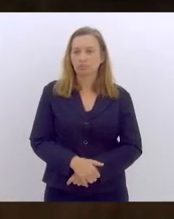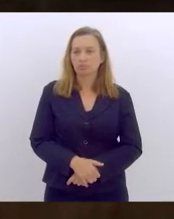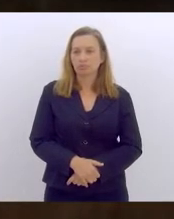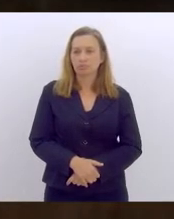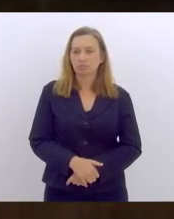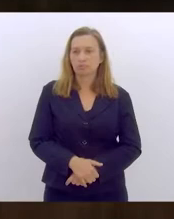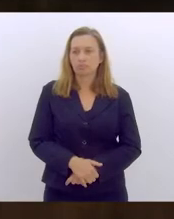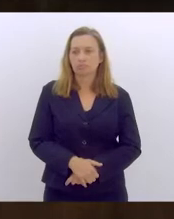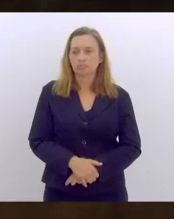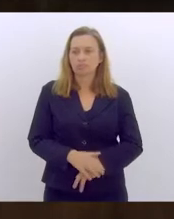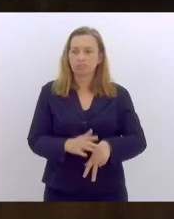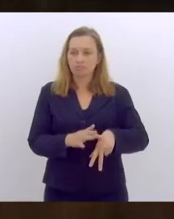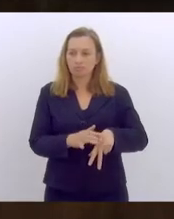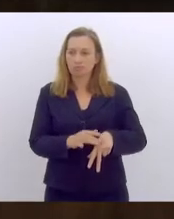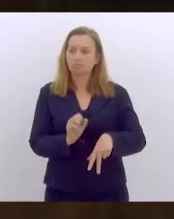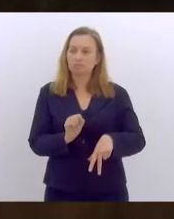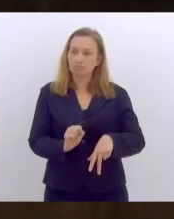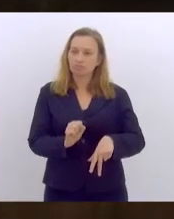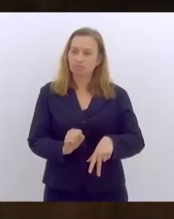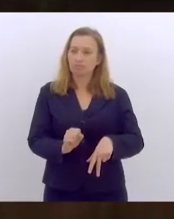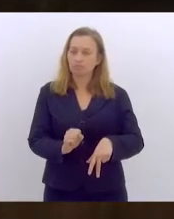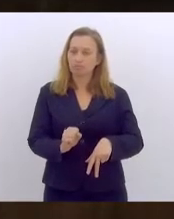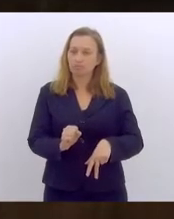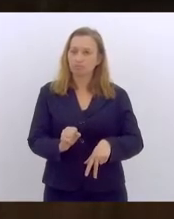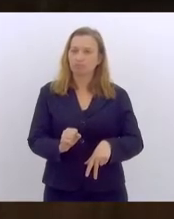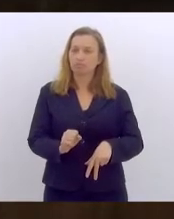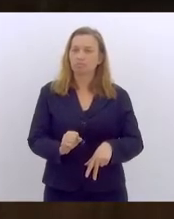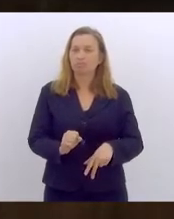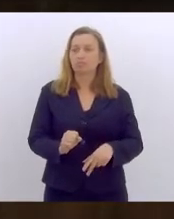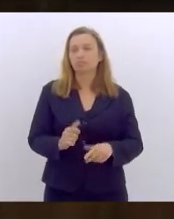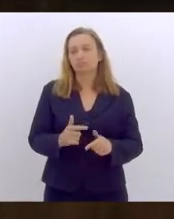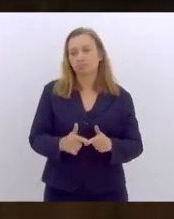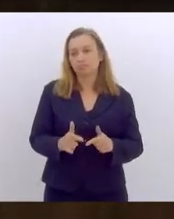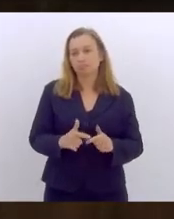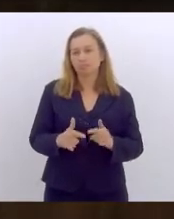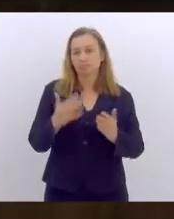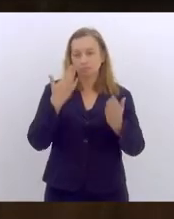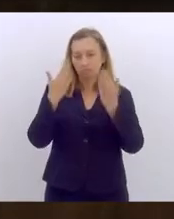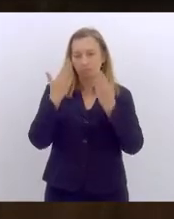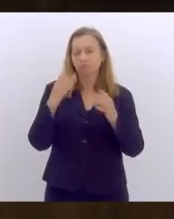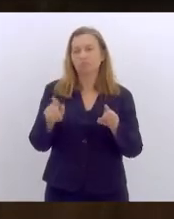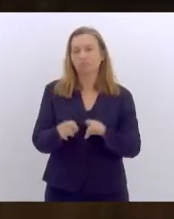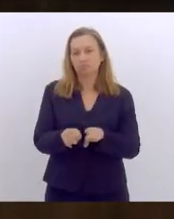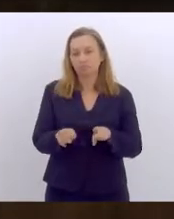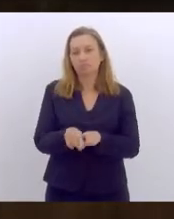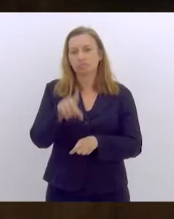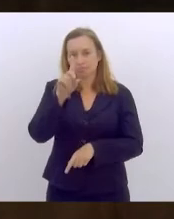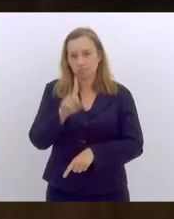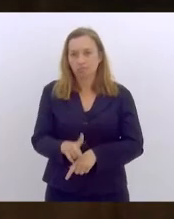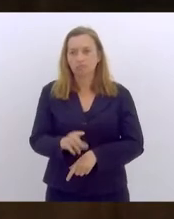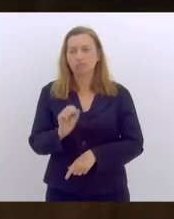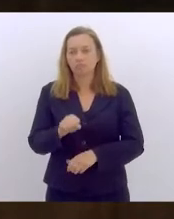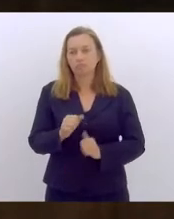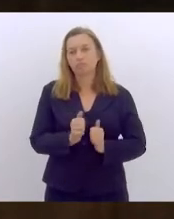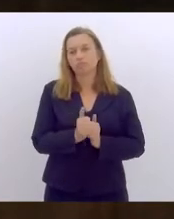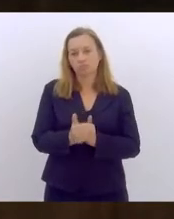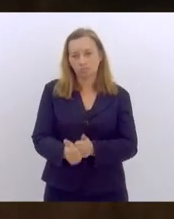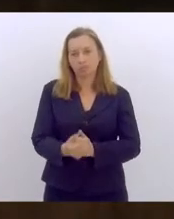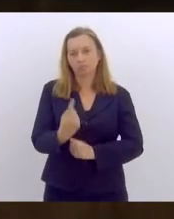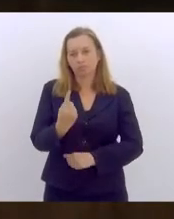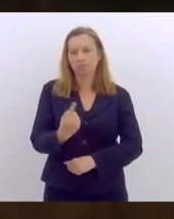um comprometimento físico ou psíquico, também têm o direito de um